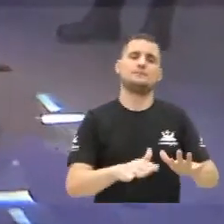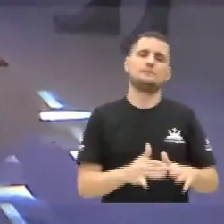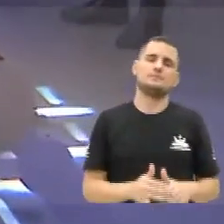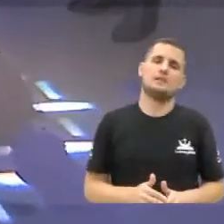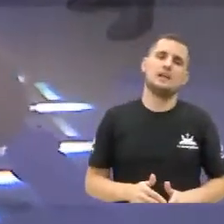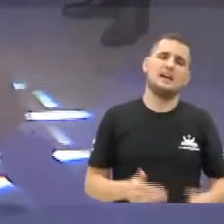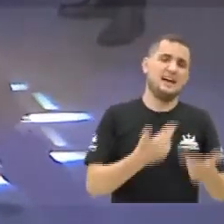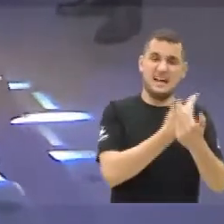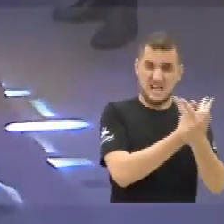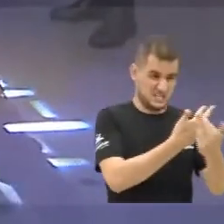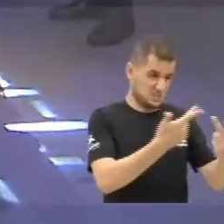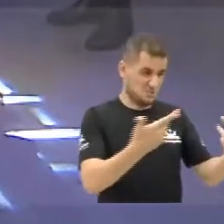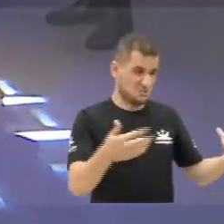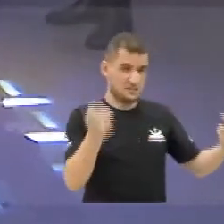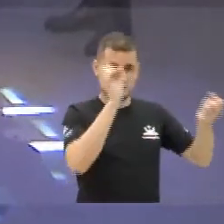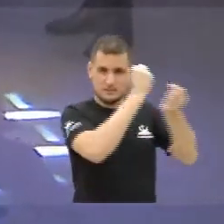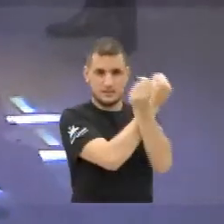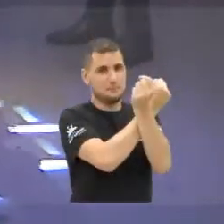O impossível. O